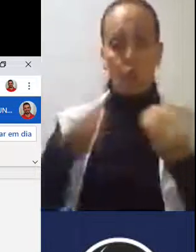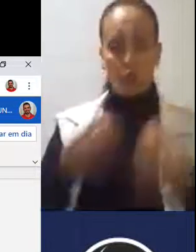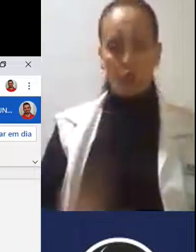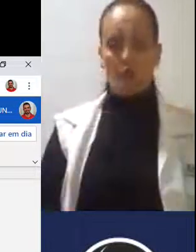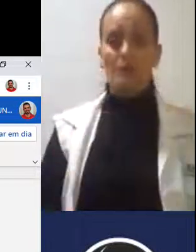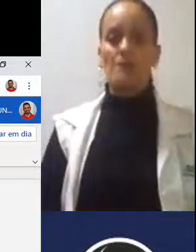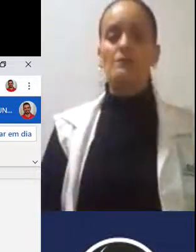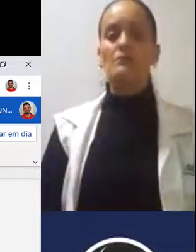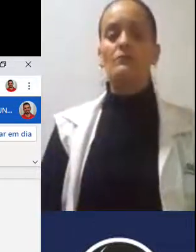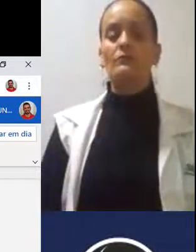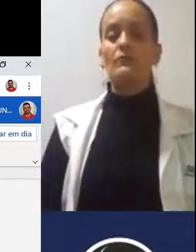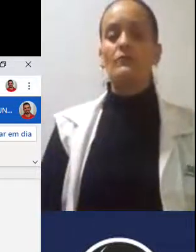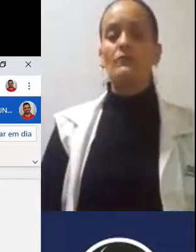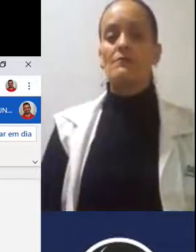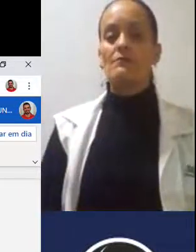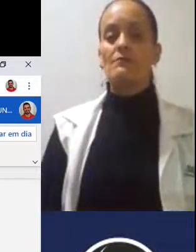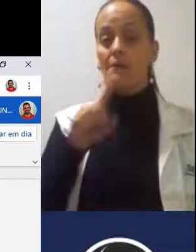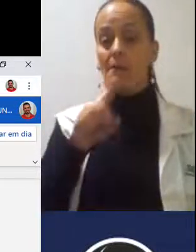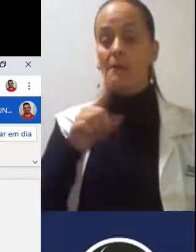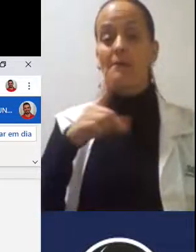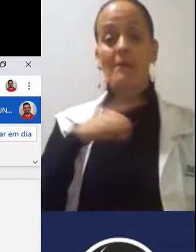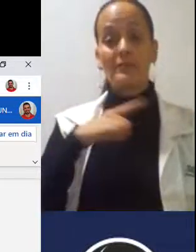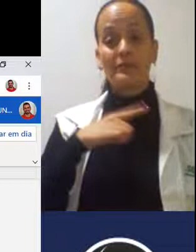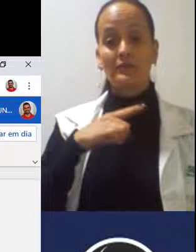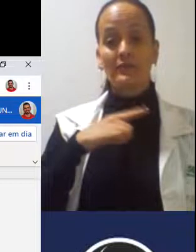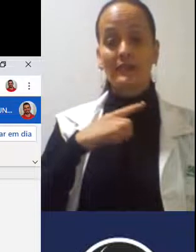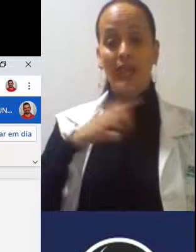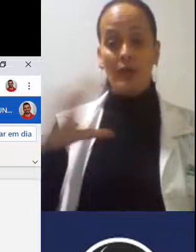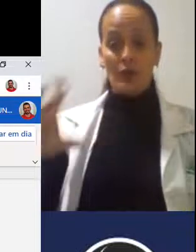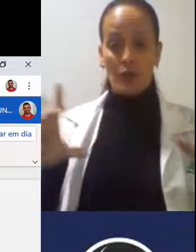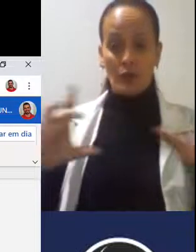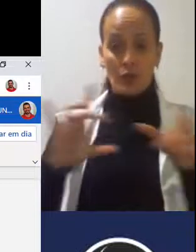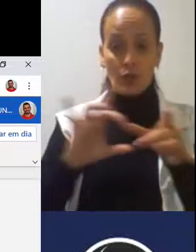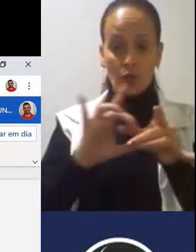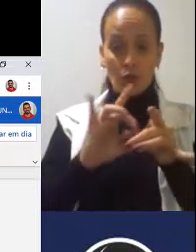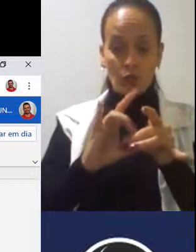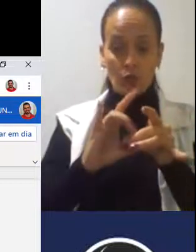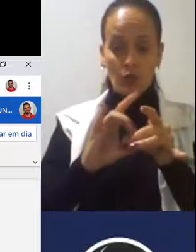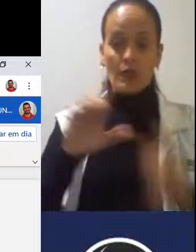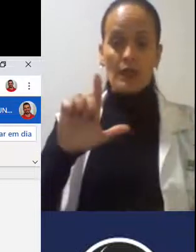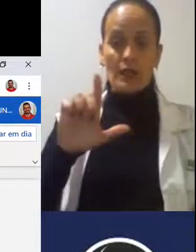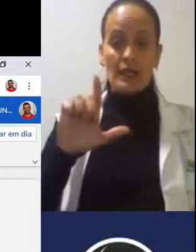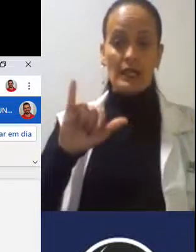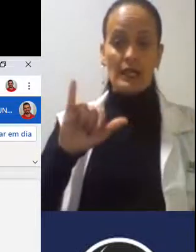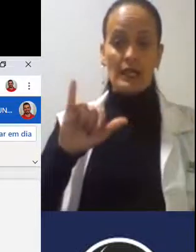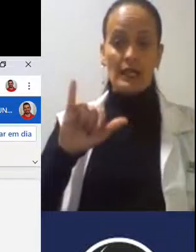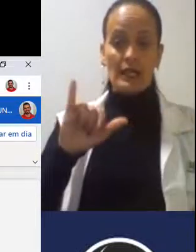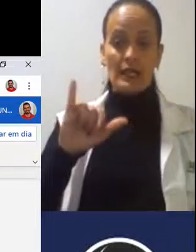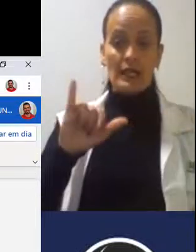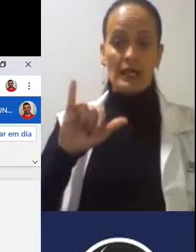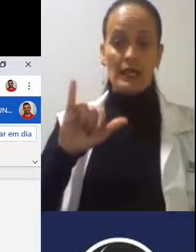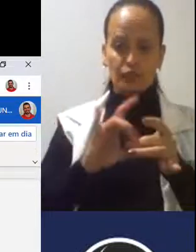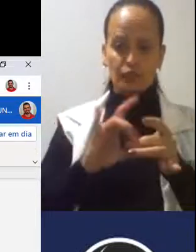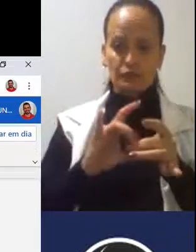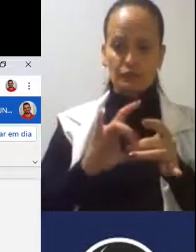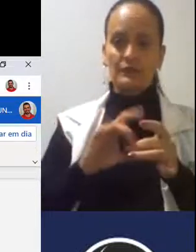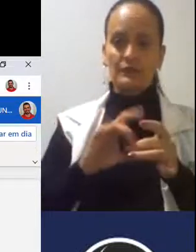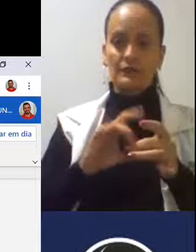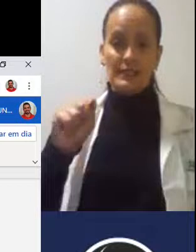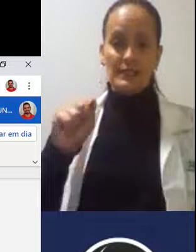A gente tem a ligação série, já comecei a comentar com vocês também, e a ligação em paralelo, certo?